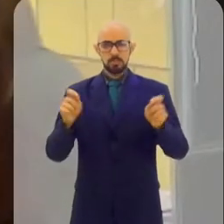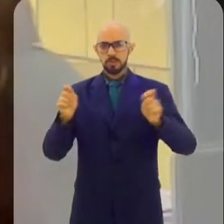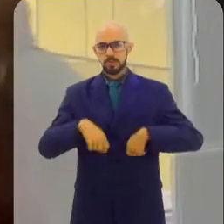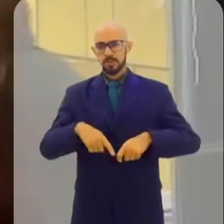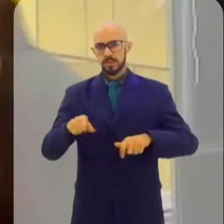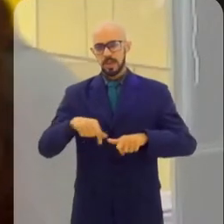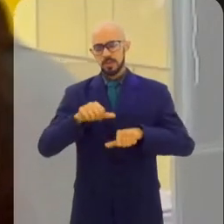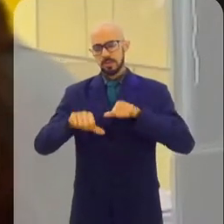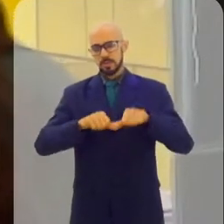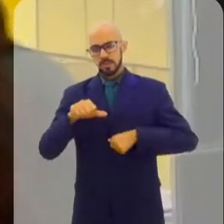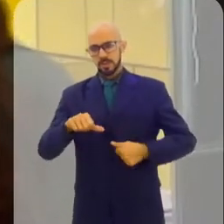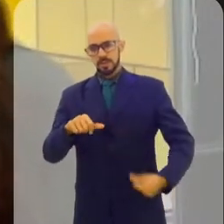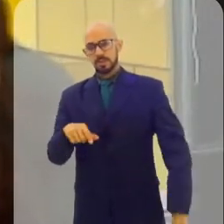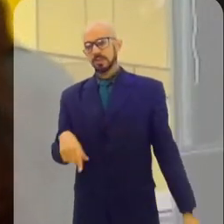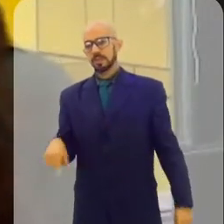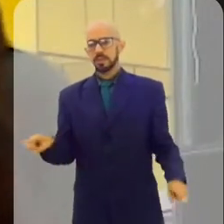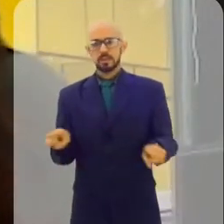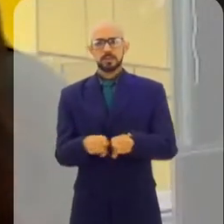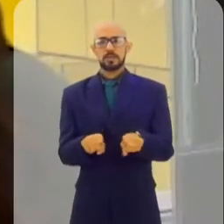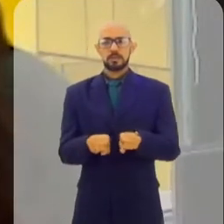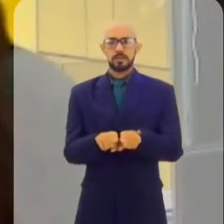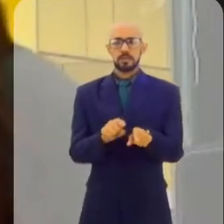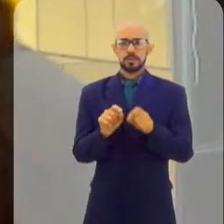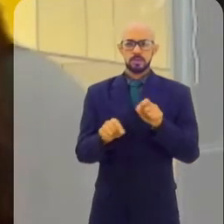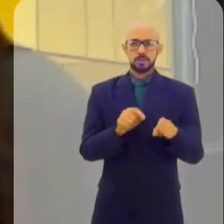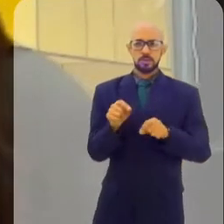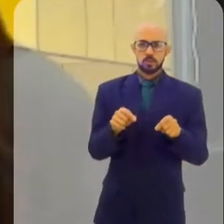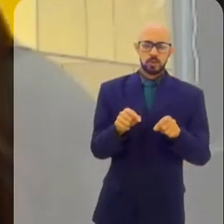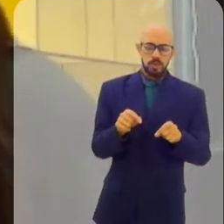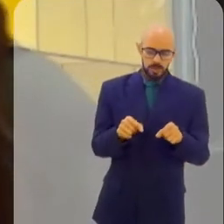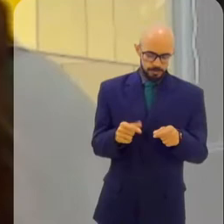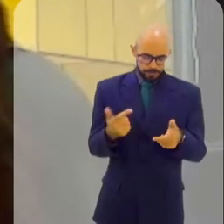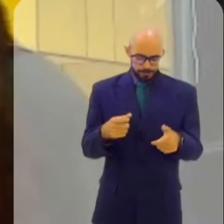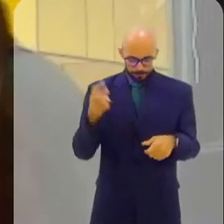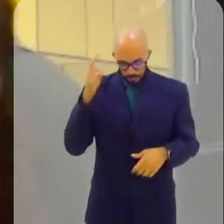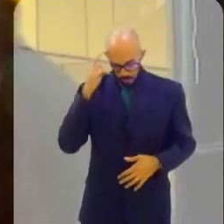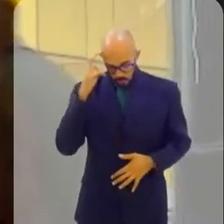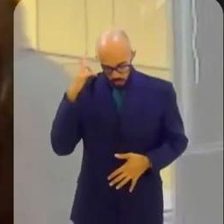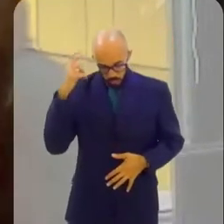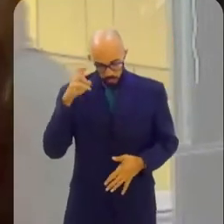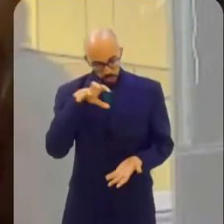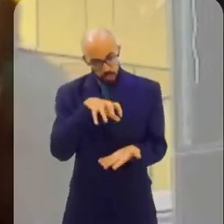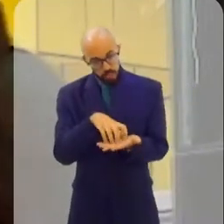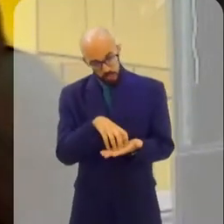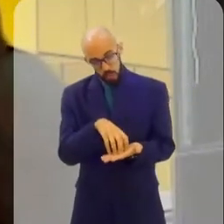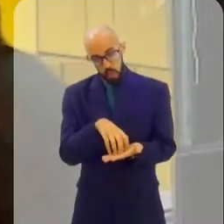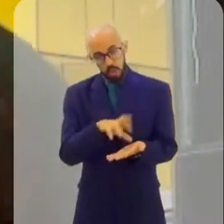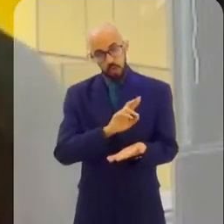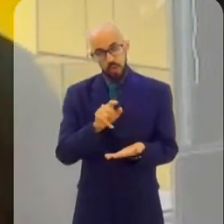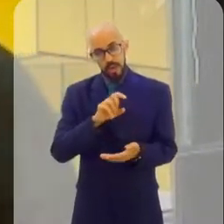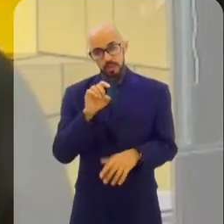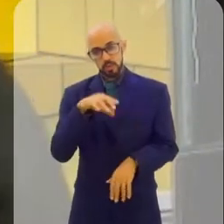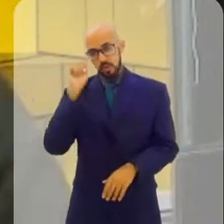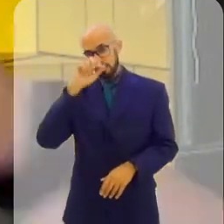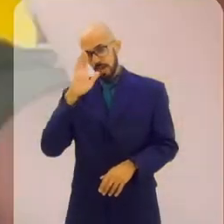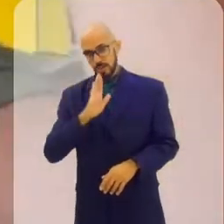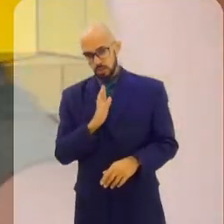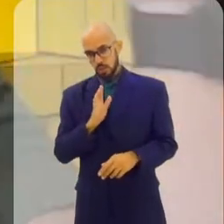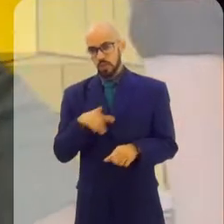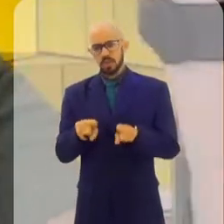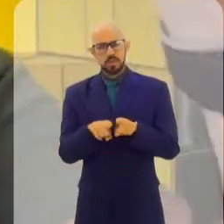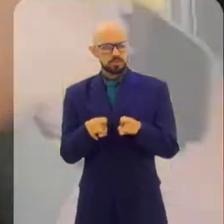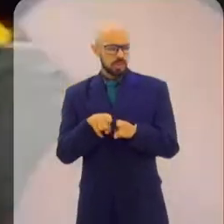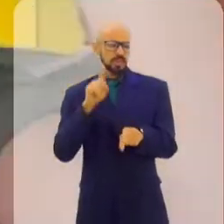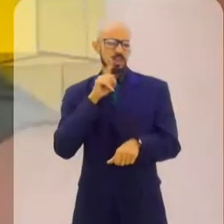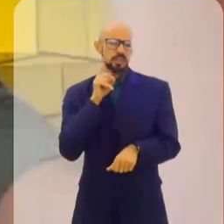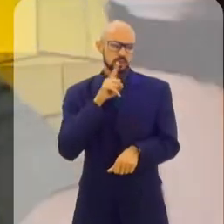algumas mudanças, quanto uma questão mesmo de cultura do setor, né? Não é só no Brasil. Em